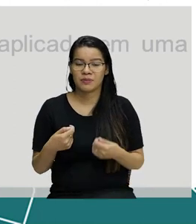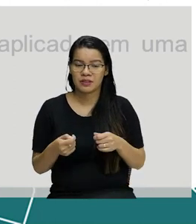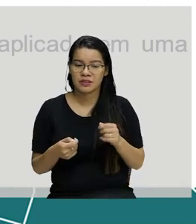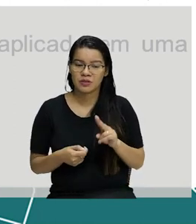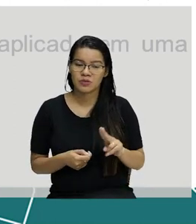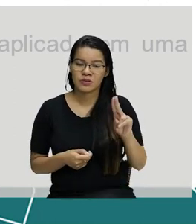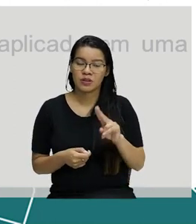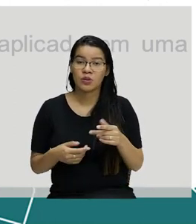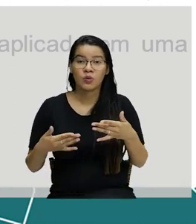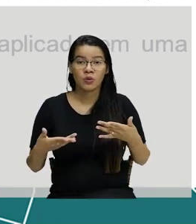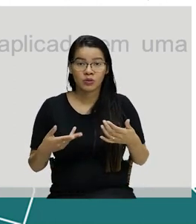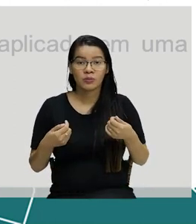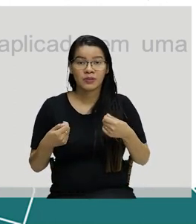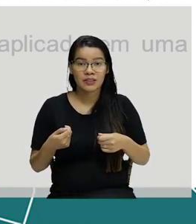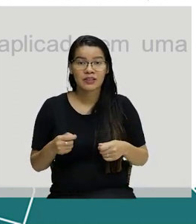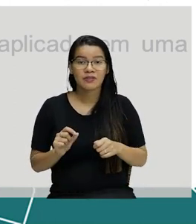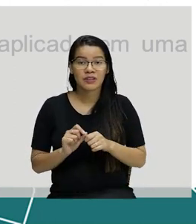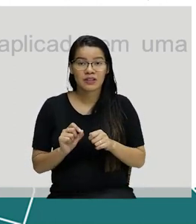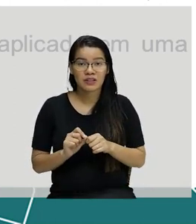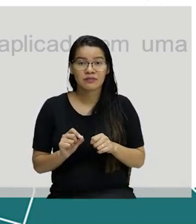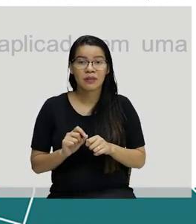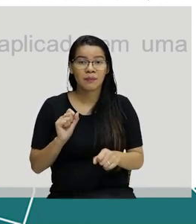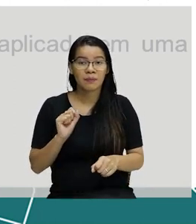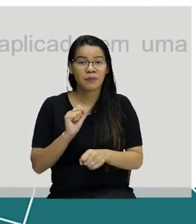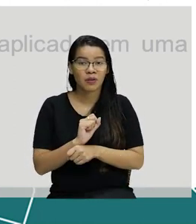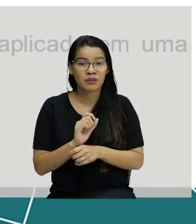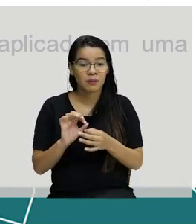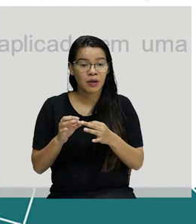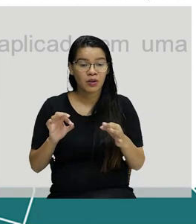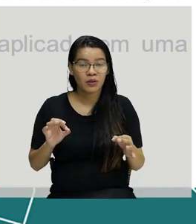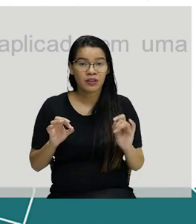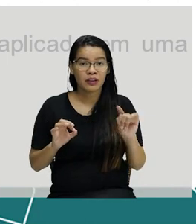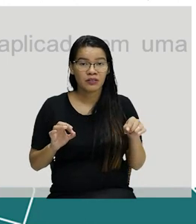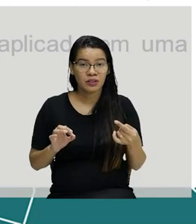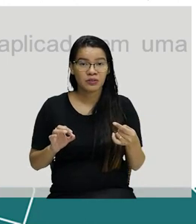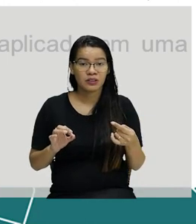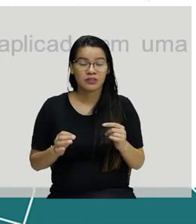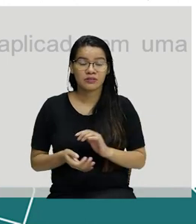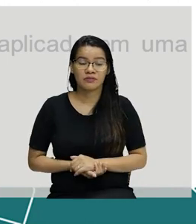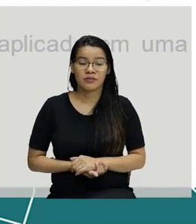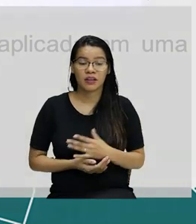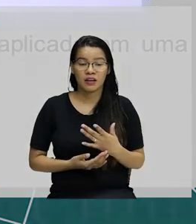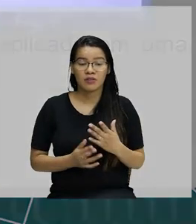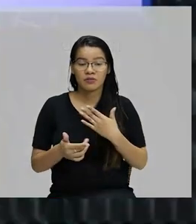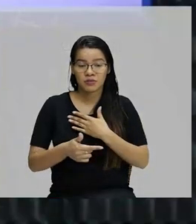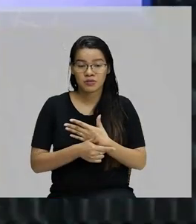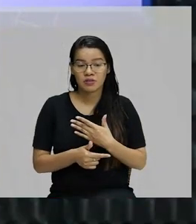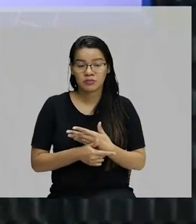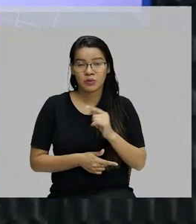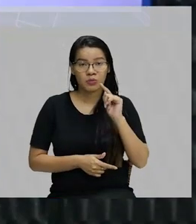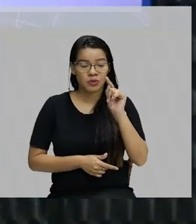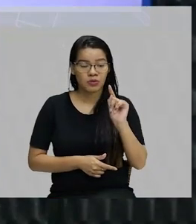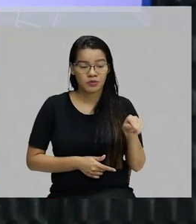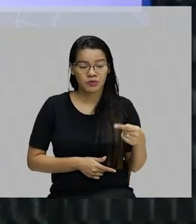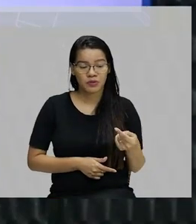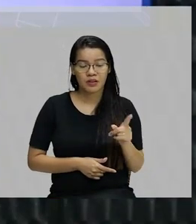uma pausa maior que a vírgula e menor que o ponto final a função do ponto vírgula basicamente é a de de atribuir